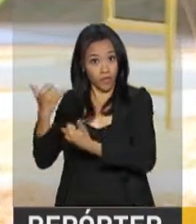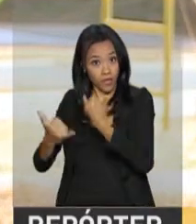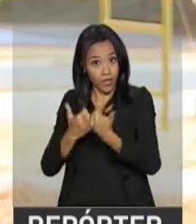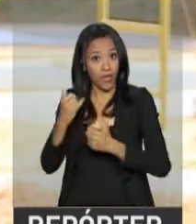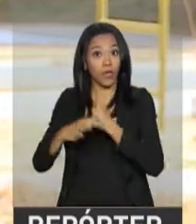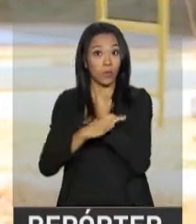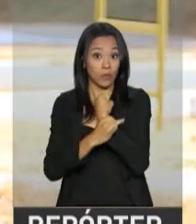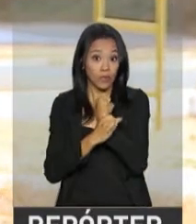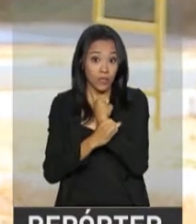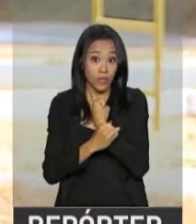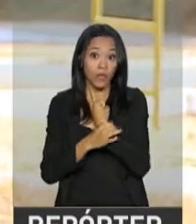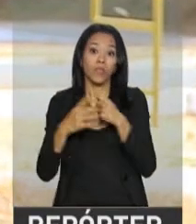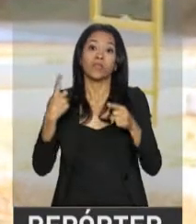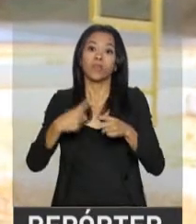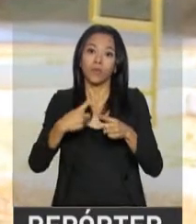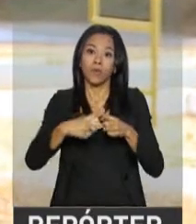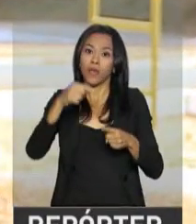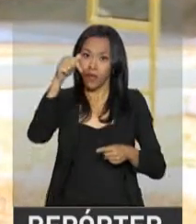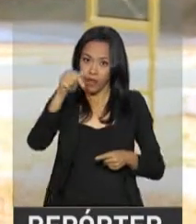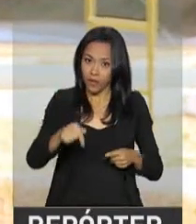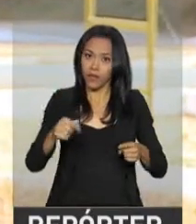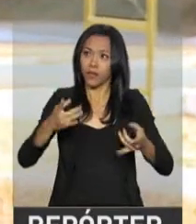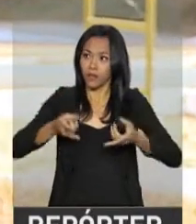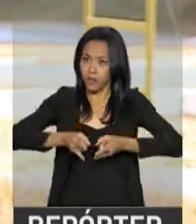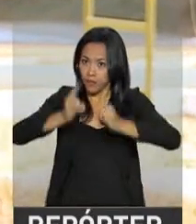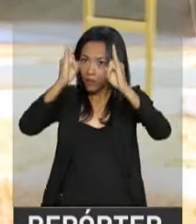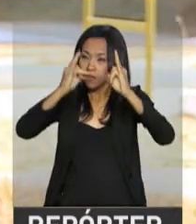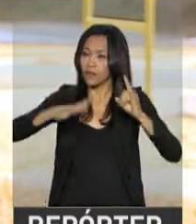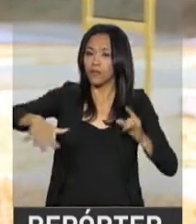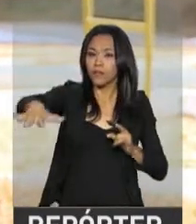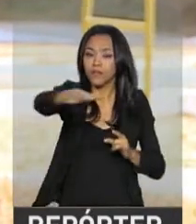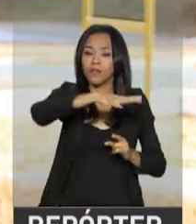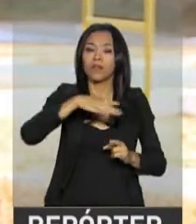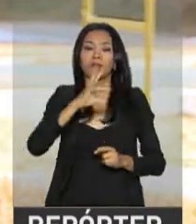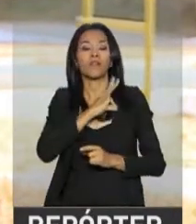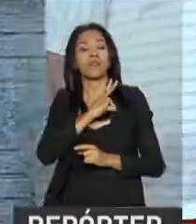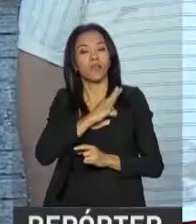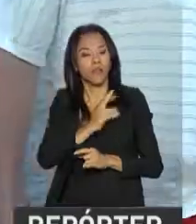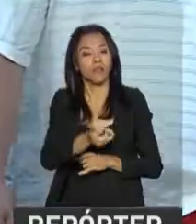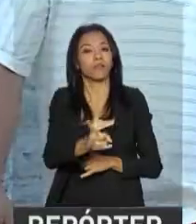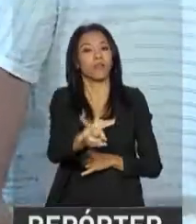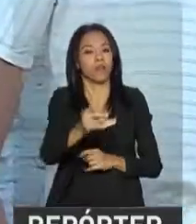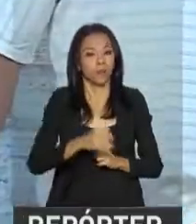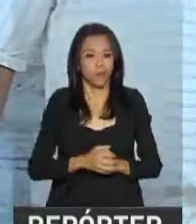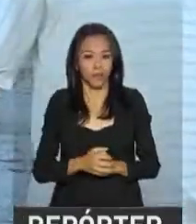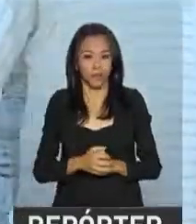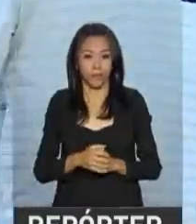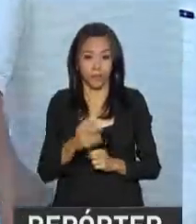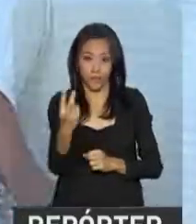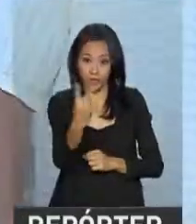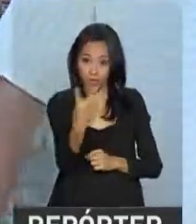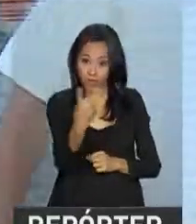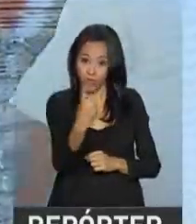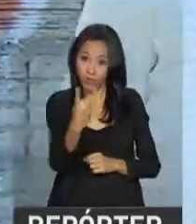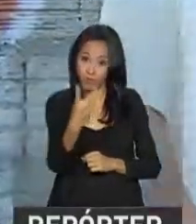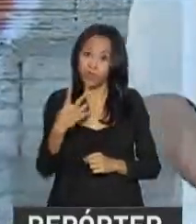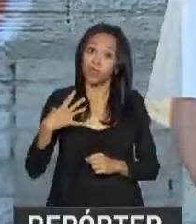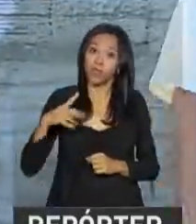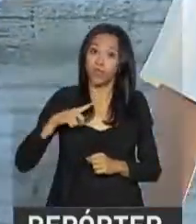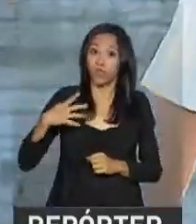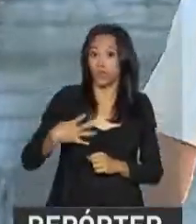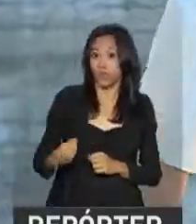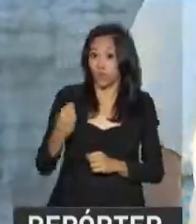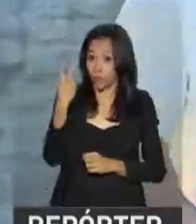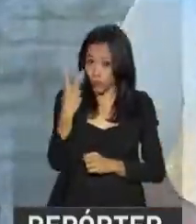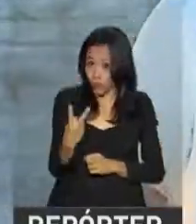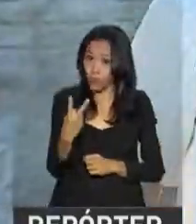segurança porque aqui no condomínio o policiamento é constante jeferson jane e dois filhos também